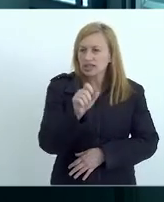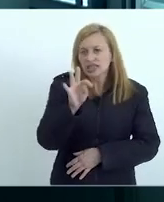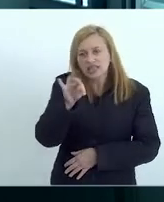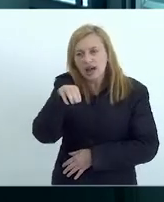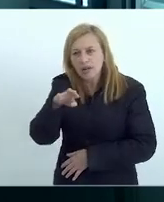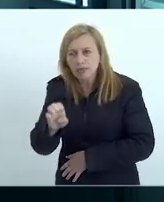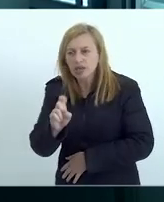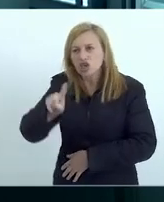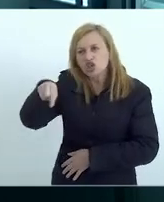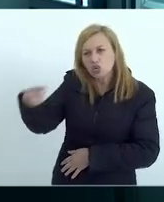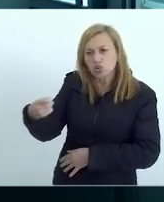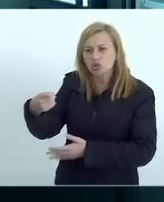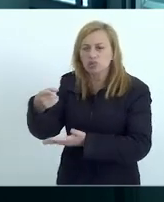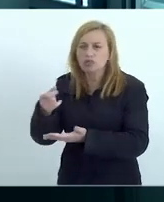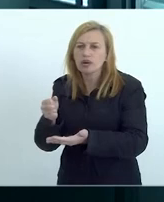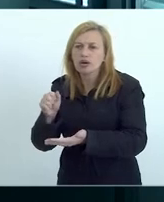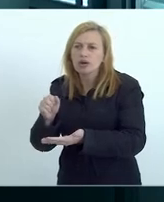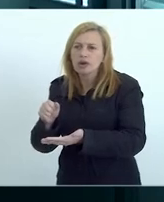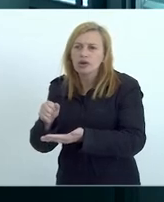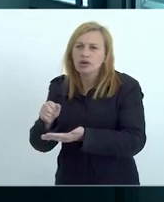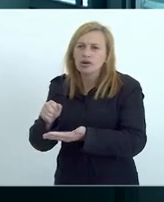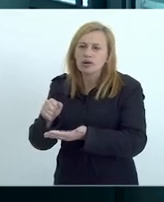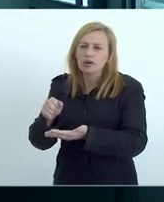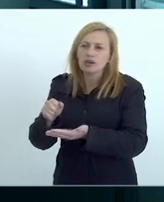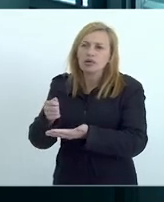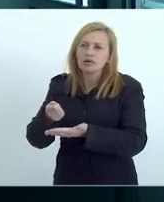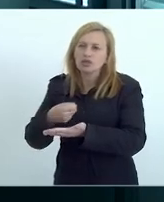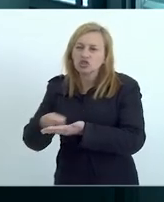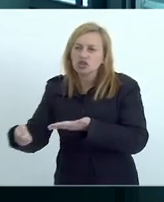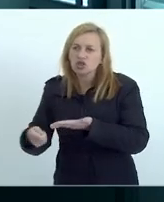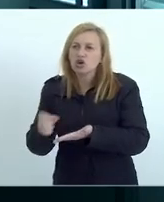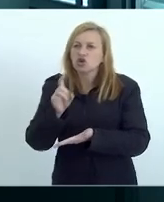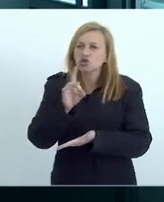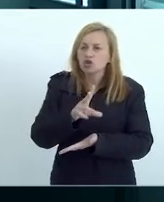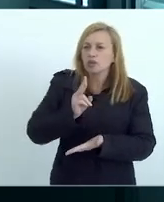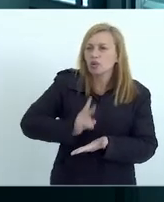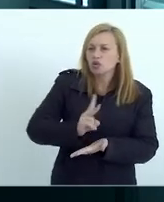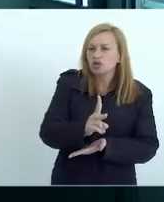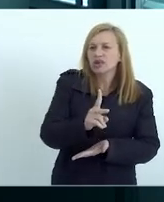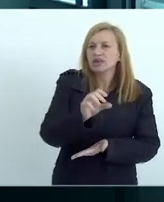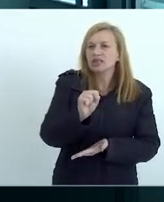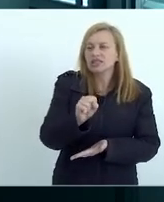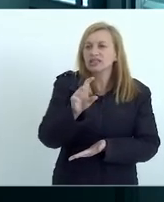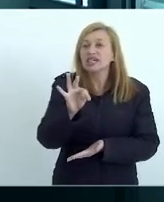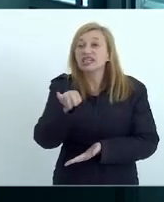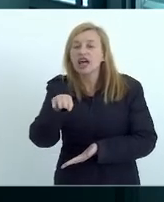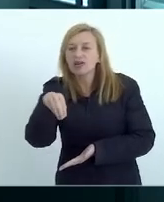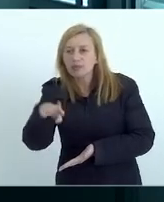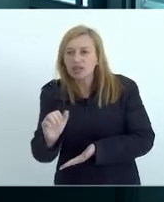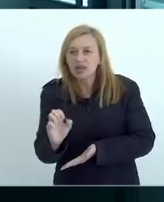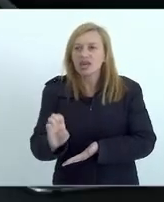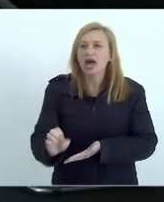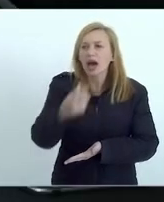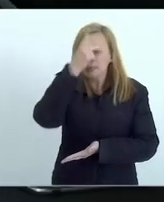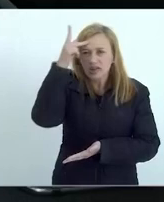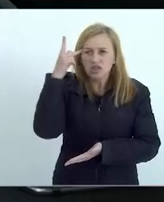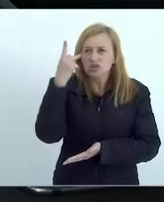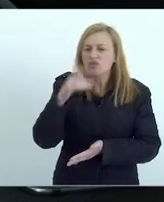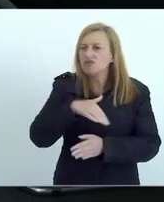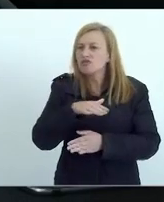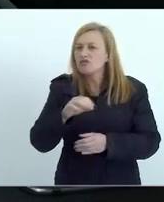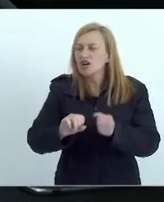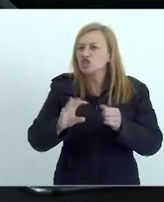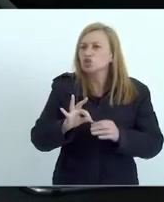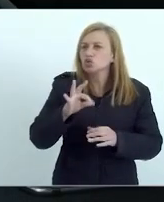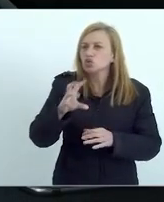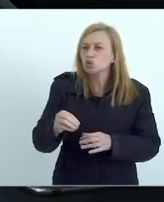e tem outro que da matrícula tem algum e senhores que só dá para continuar no certame a pessoa faz todo